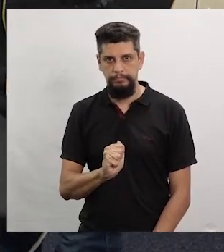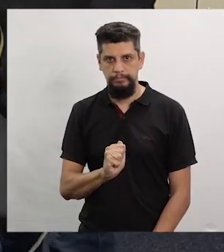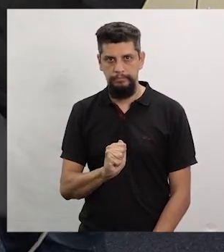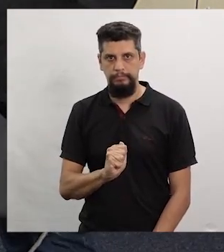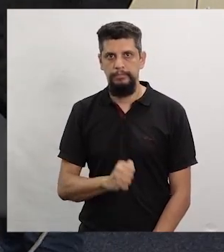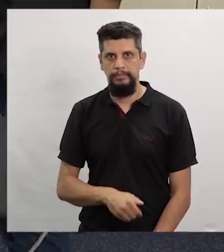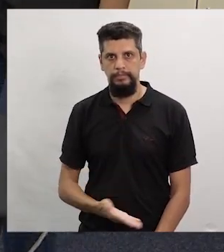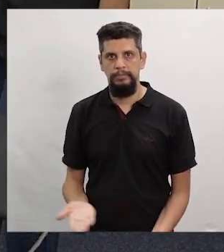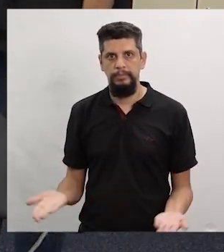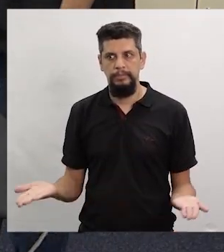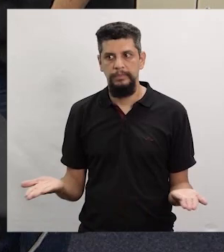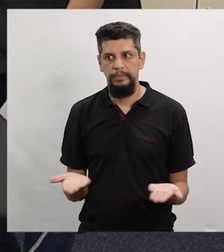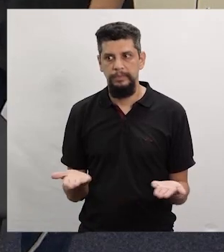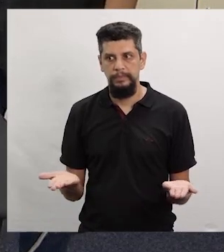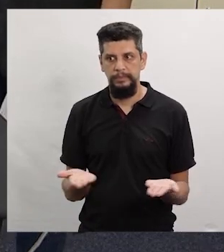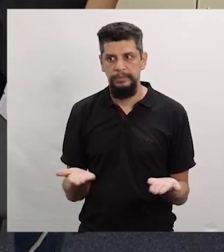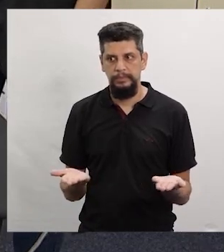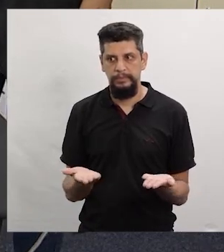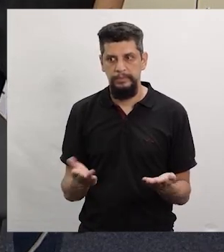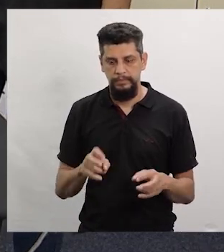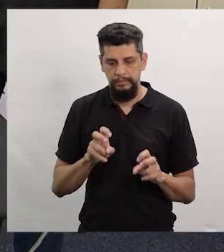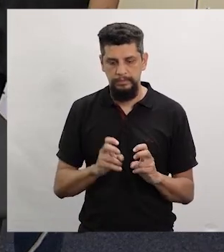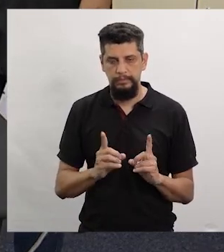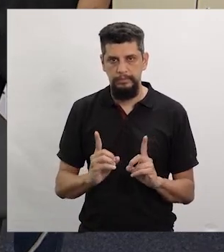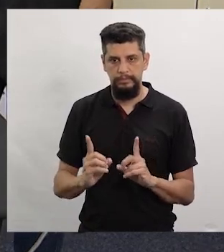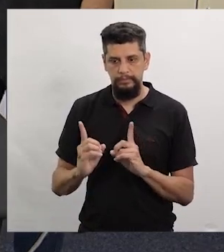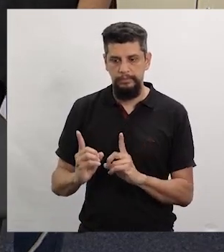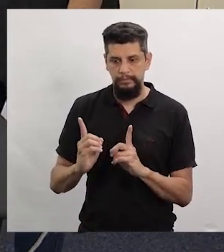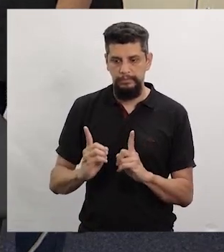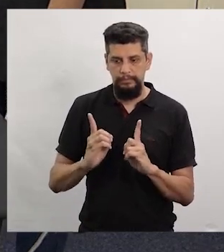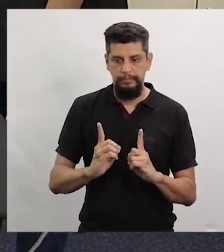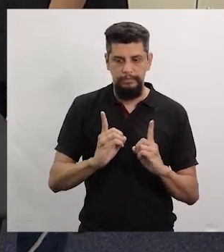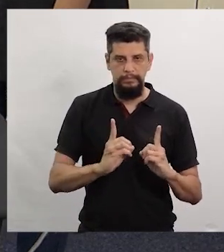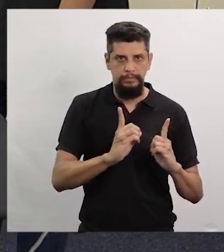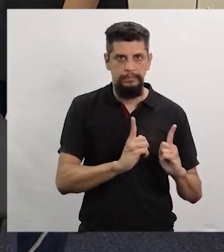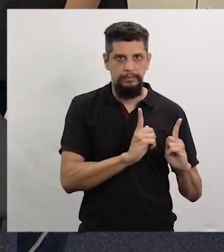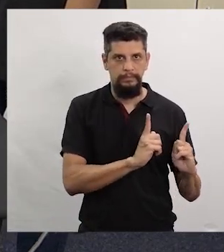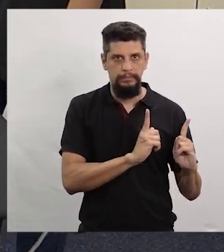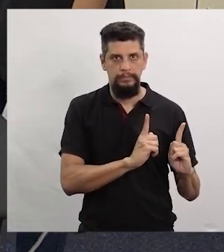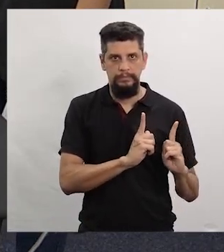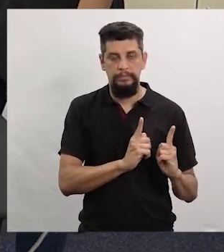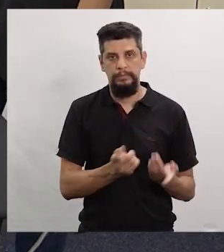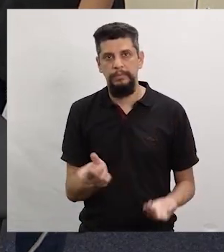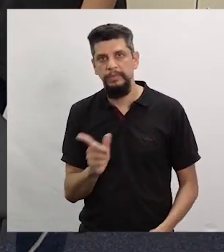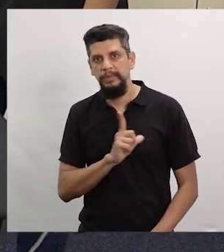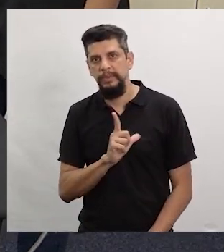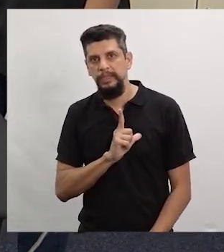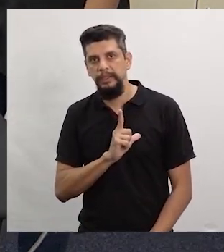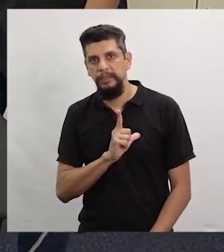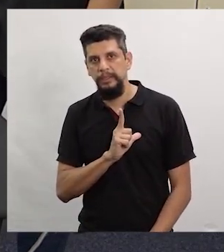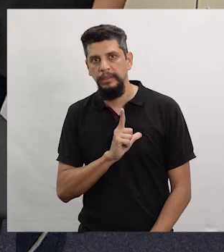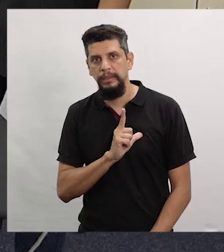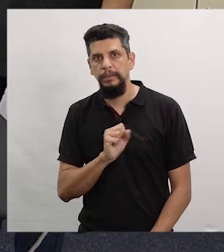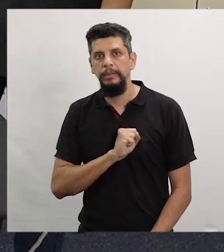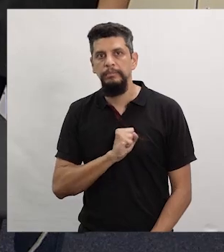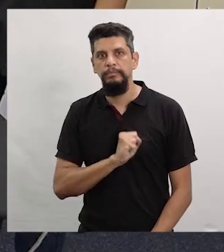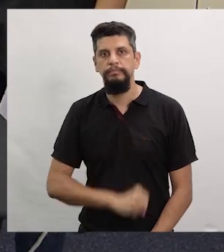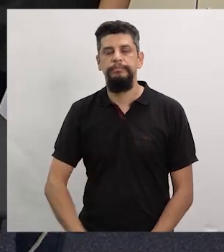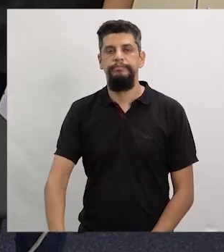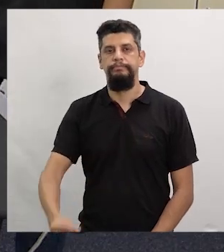agora é a Isa vamos lá opa opa opa opa caiu o